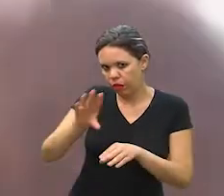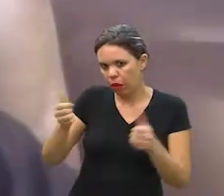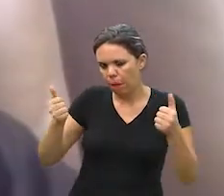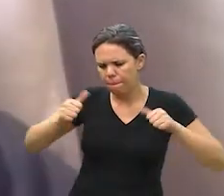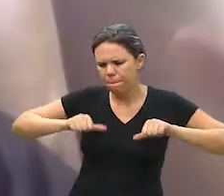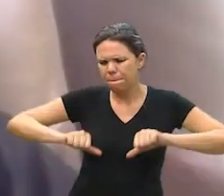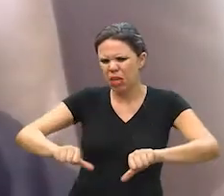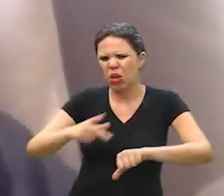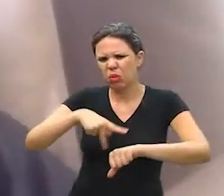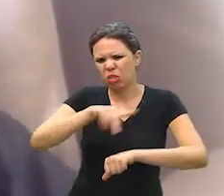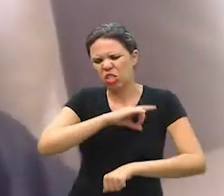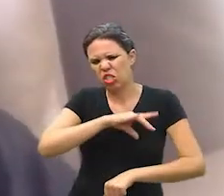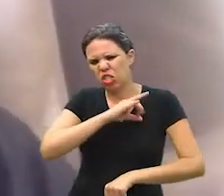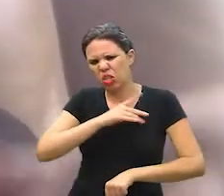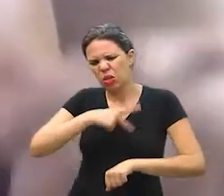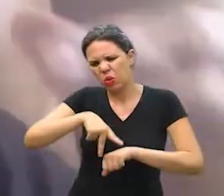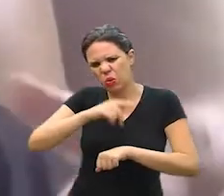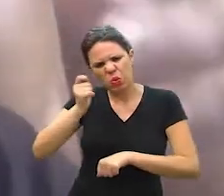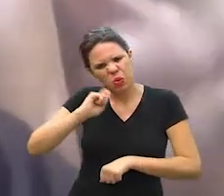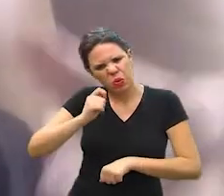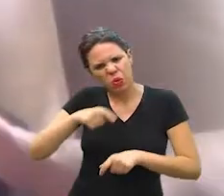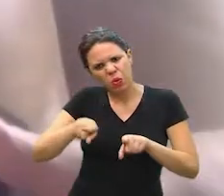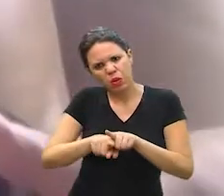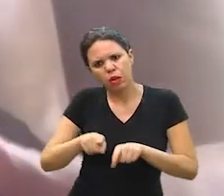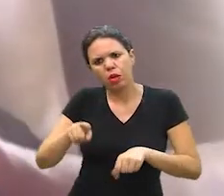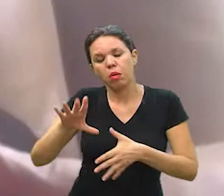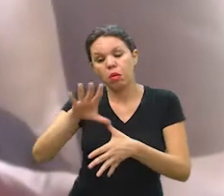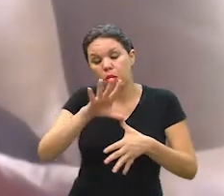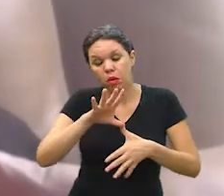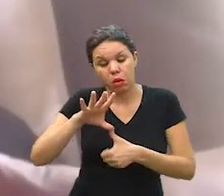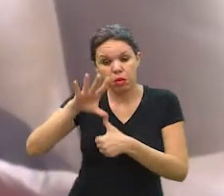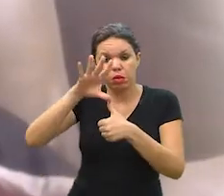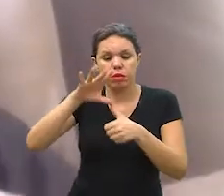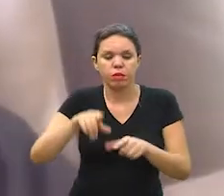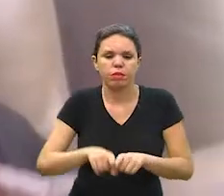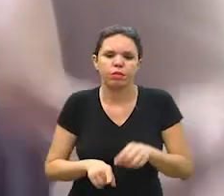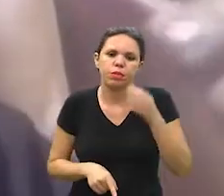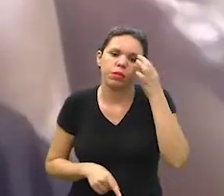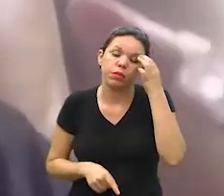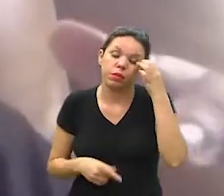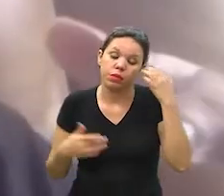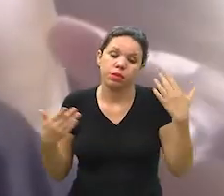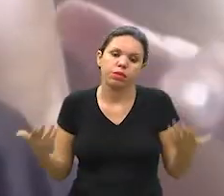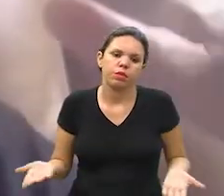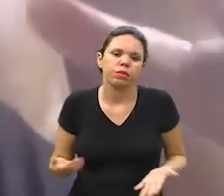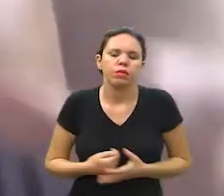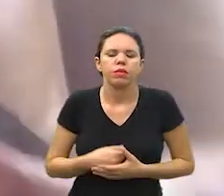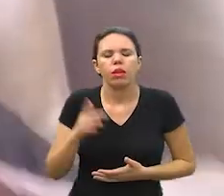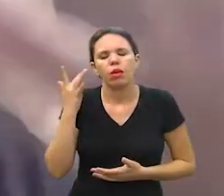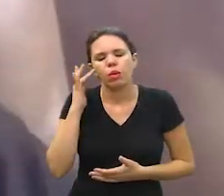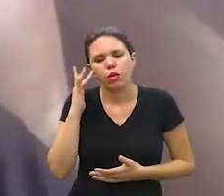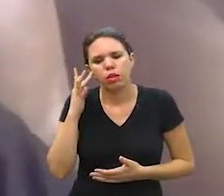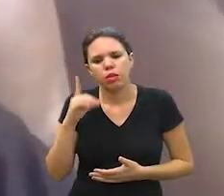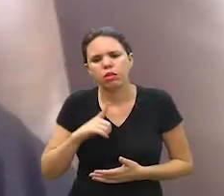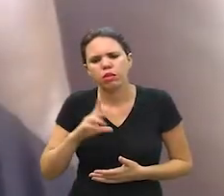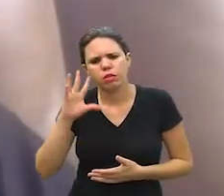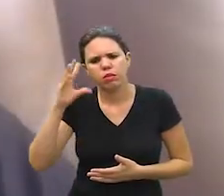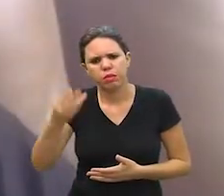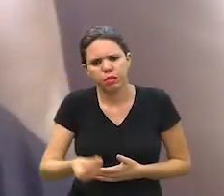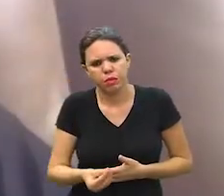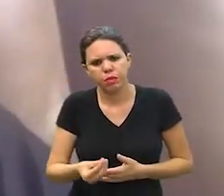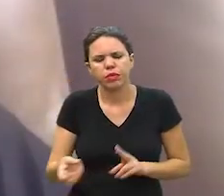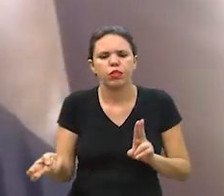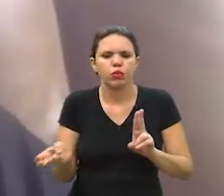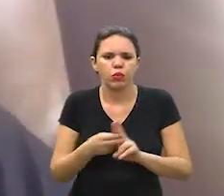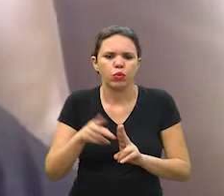que Chile, pior que Argentina, países da América do Sul mesmo, né? Então, eu acho que nós temos que entender que o